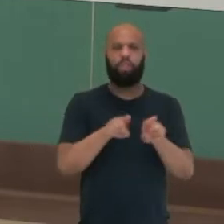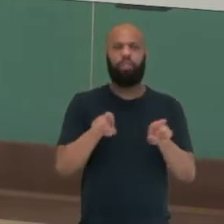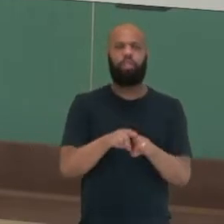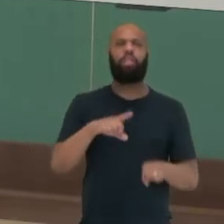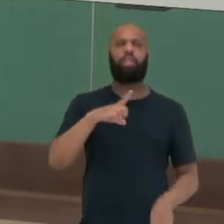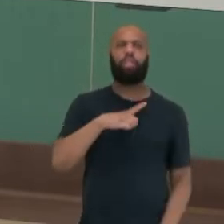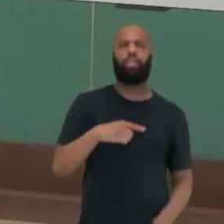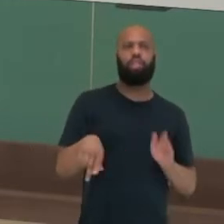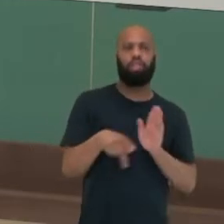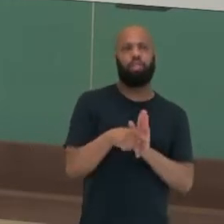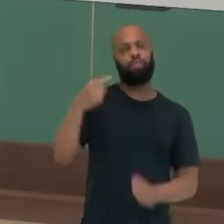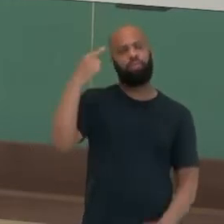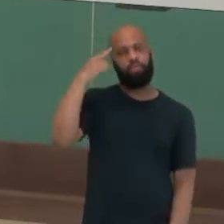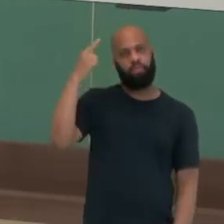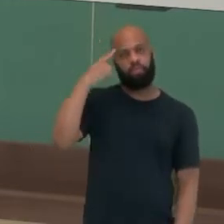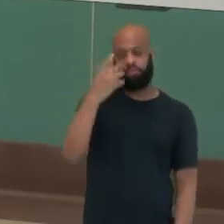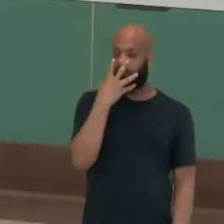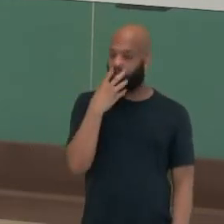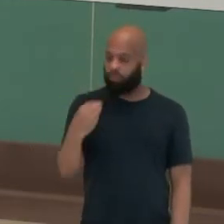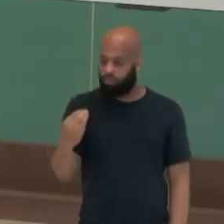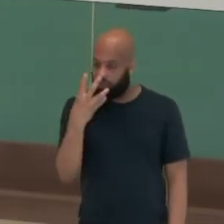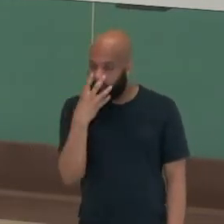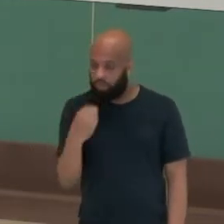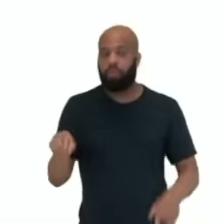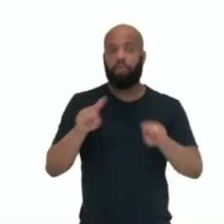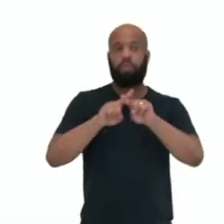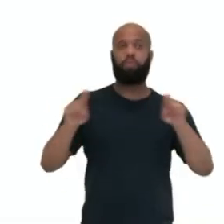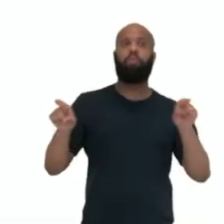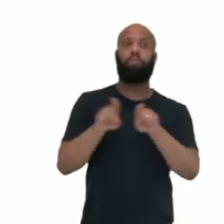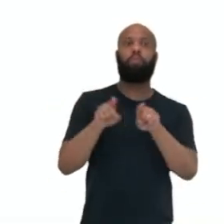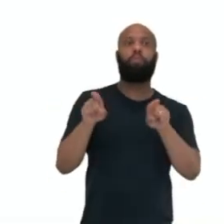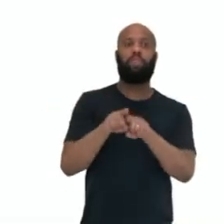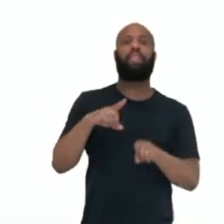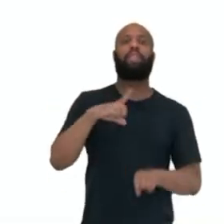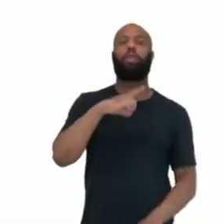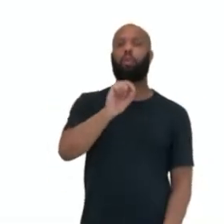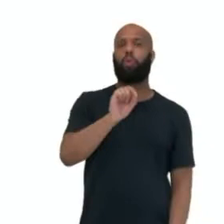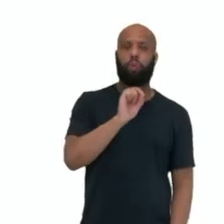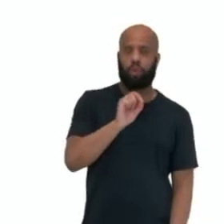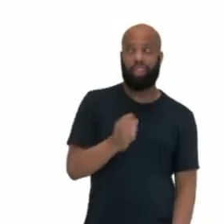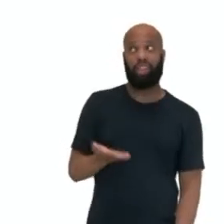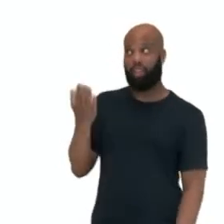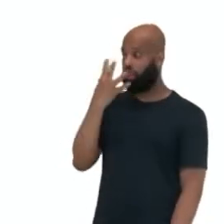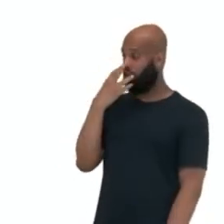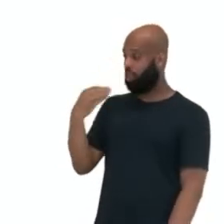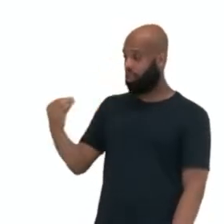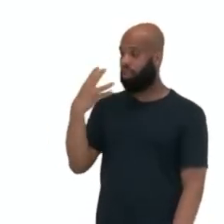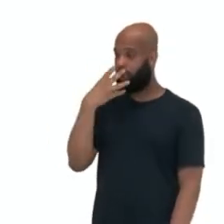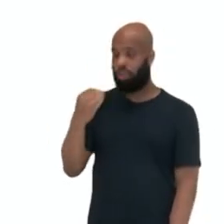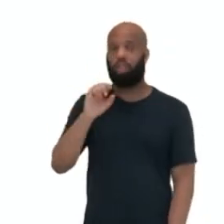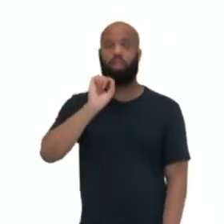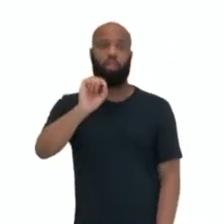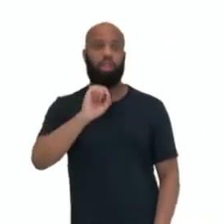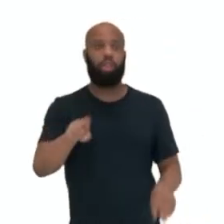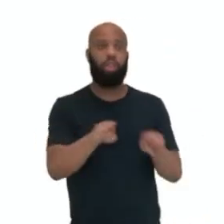pensamento hobbesiano, e, por outro lado, o empirismo de Hobbes é também considerado o